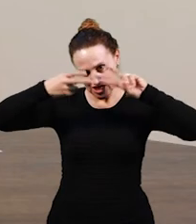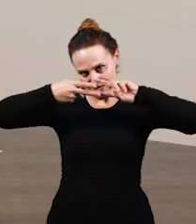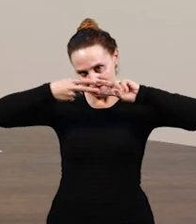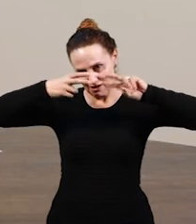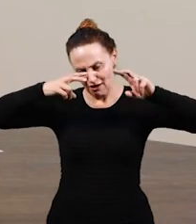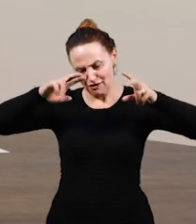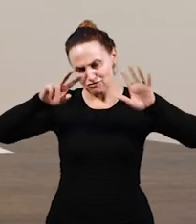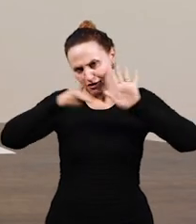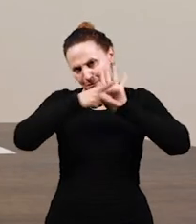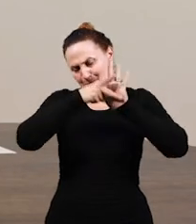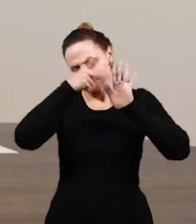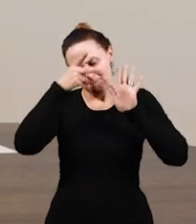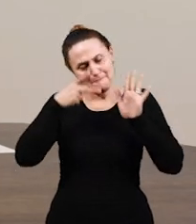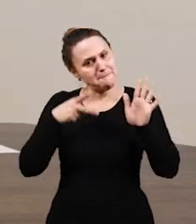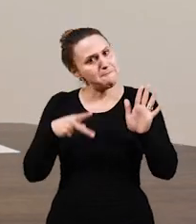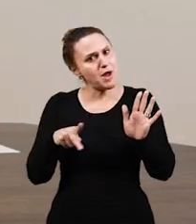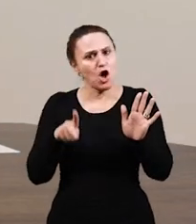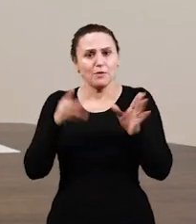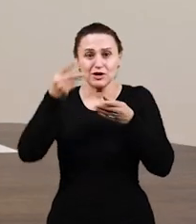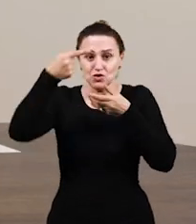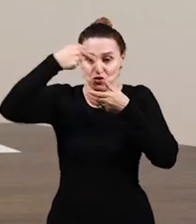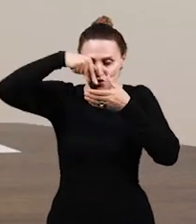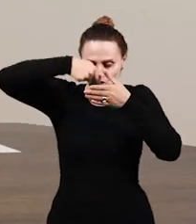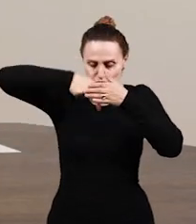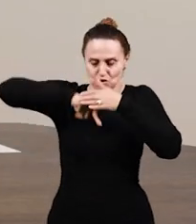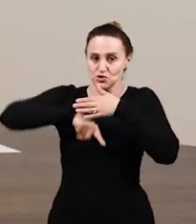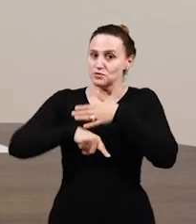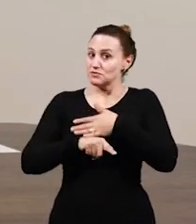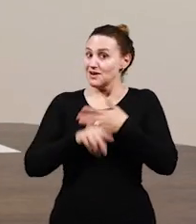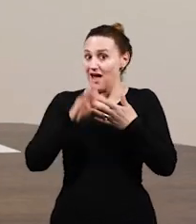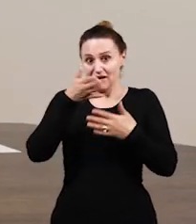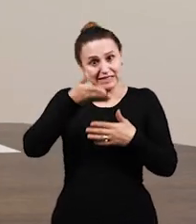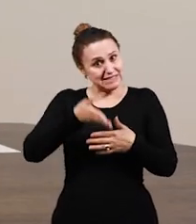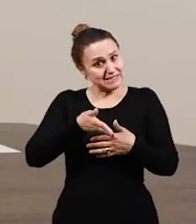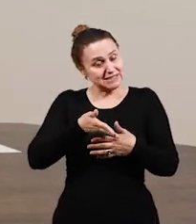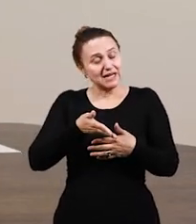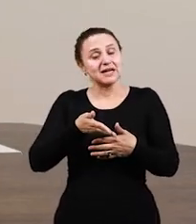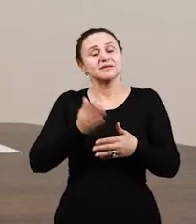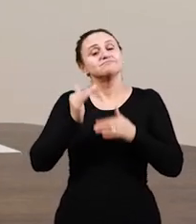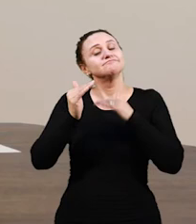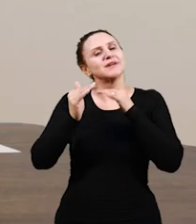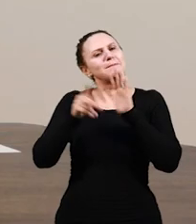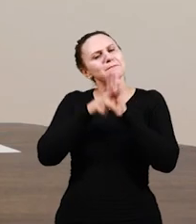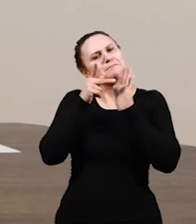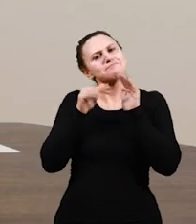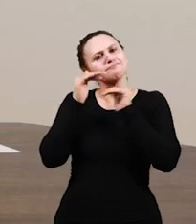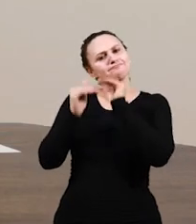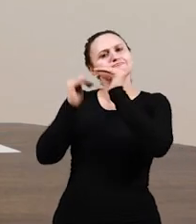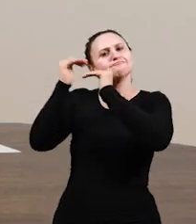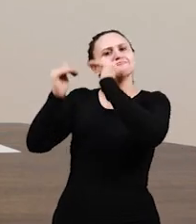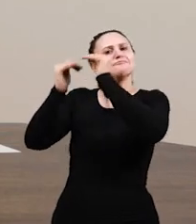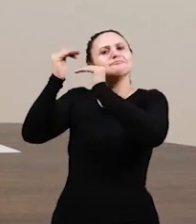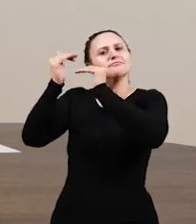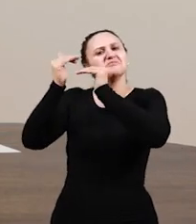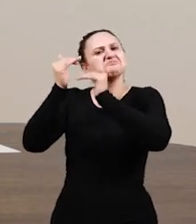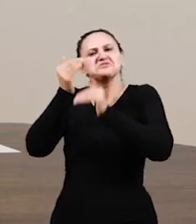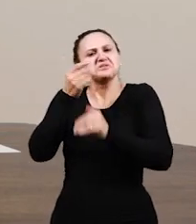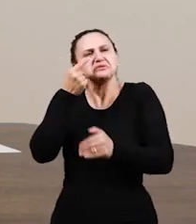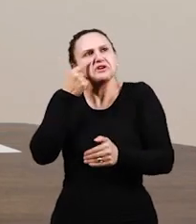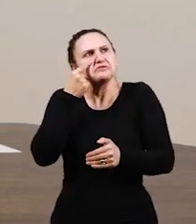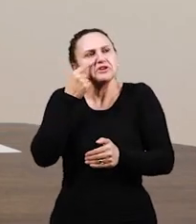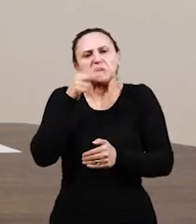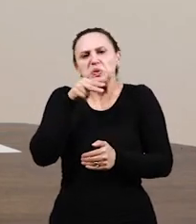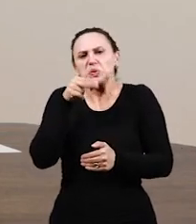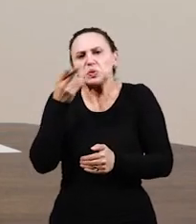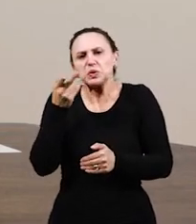linguagem natural a ao ser humano como eu falei ela já nasce pré-determinada para desenvolver a linguagem né então você não